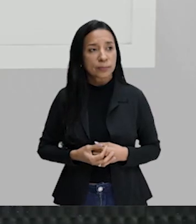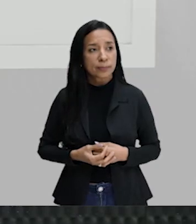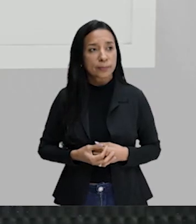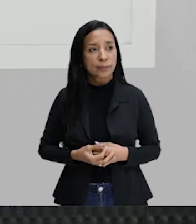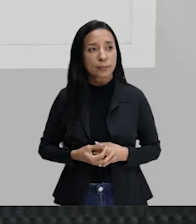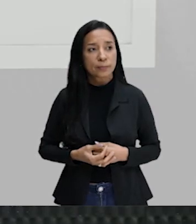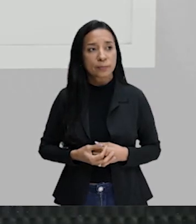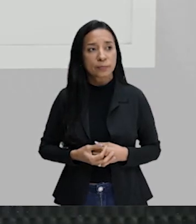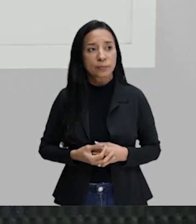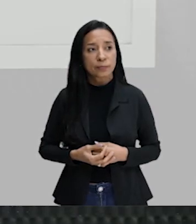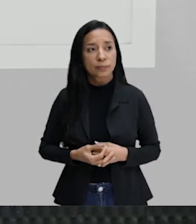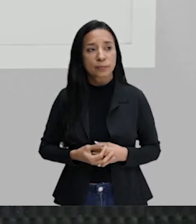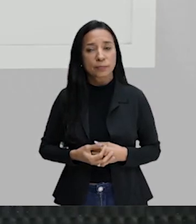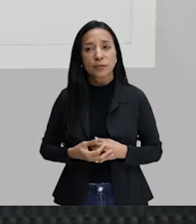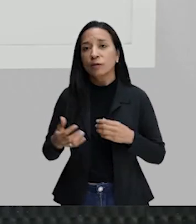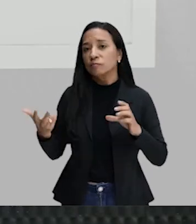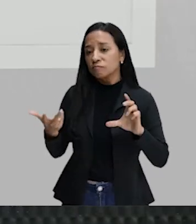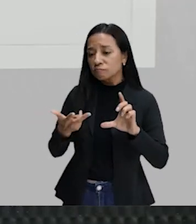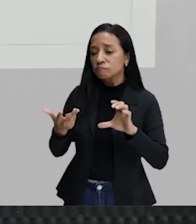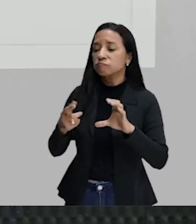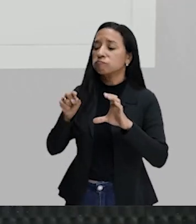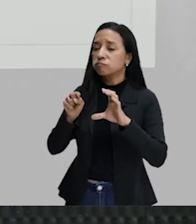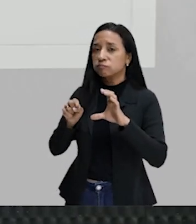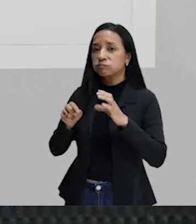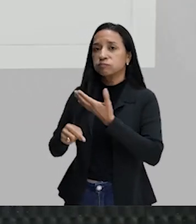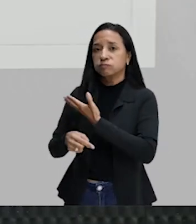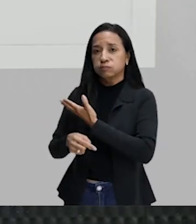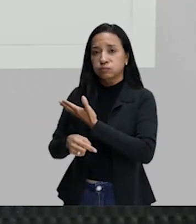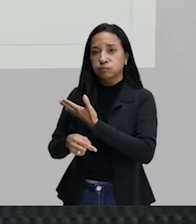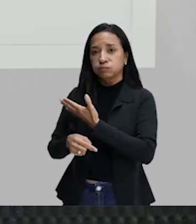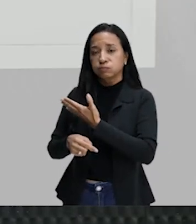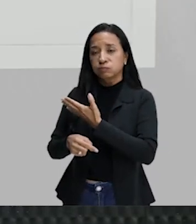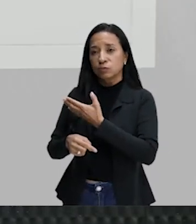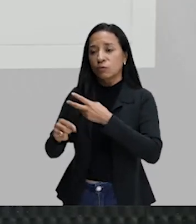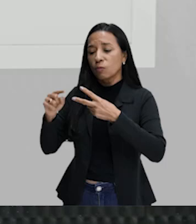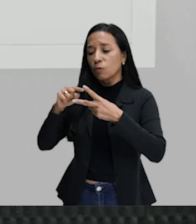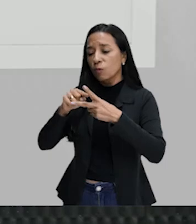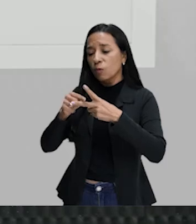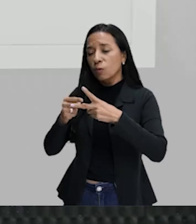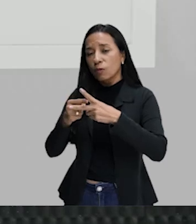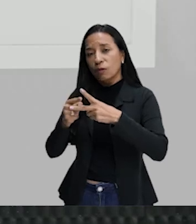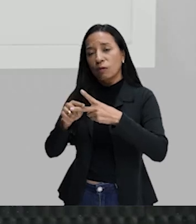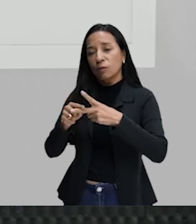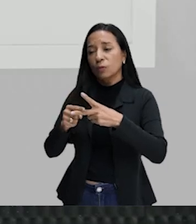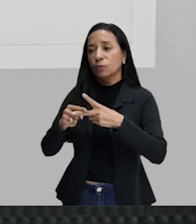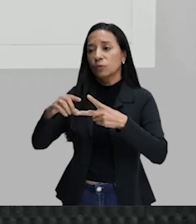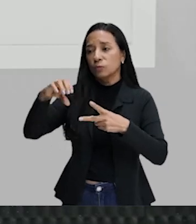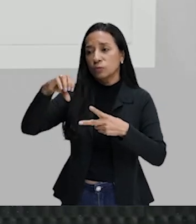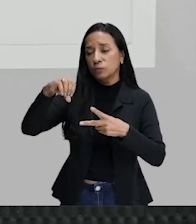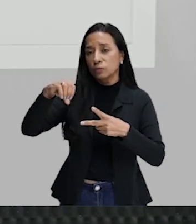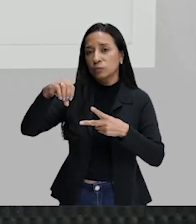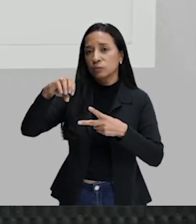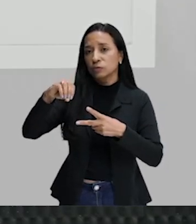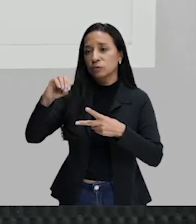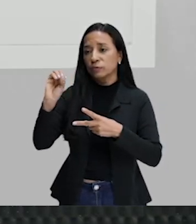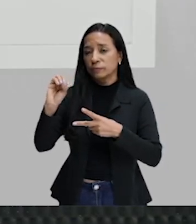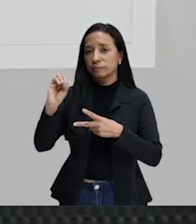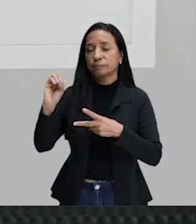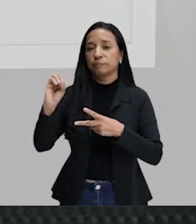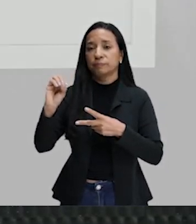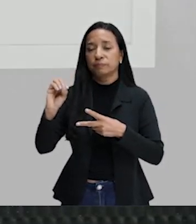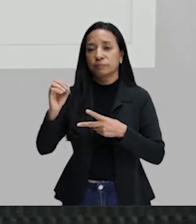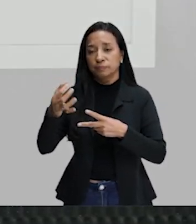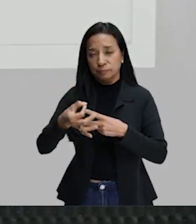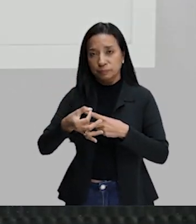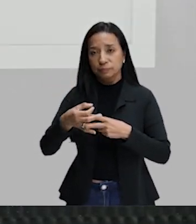com esta velocidade de tal forma, né, que eles formam um ângulo de 90 graus, né, um ângulo reto. Tá